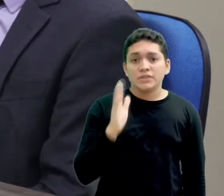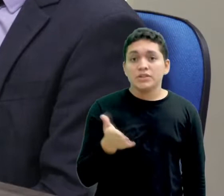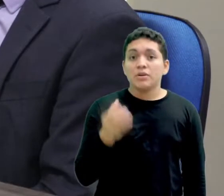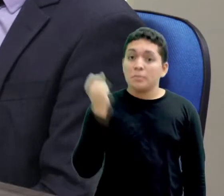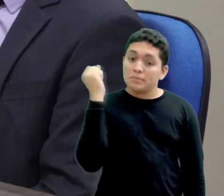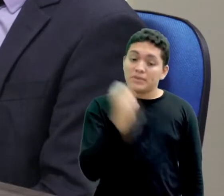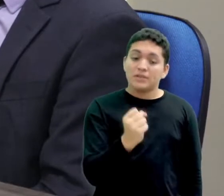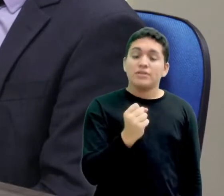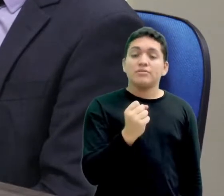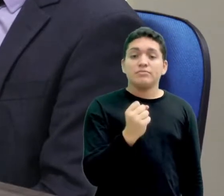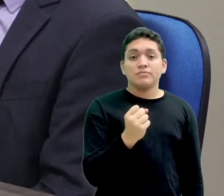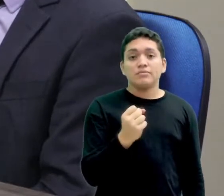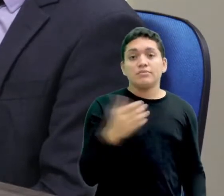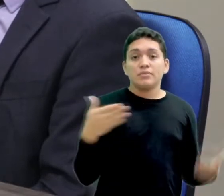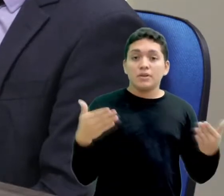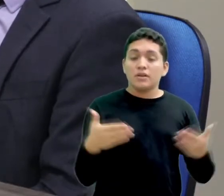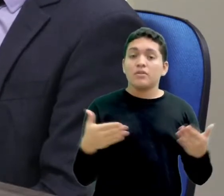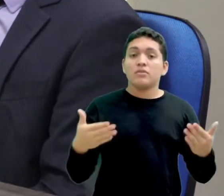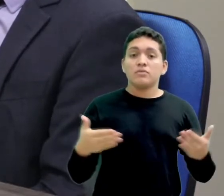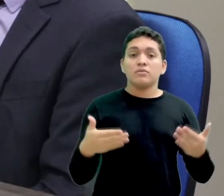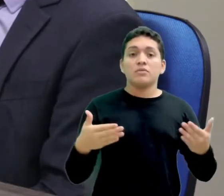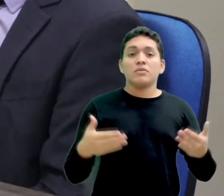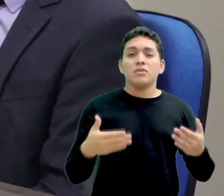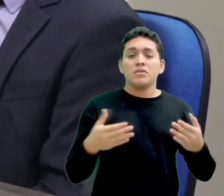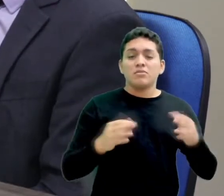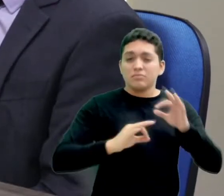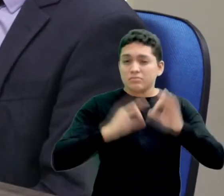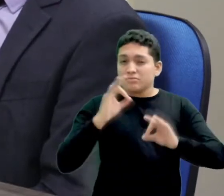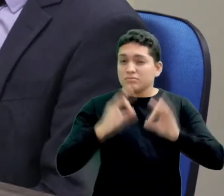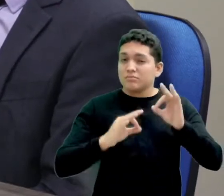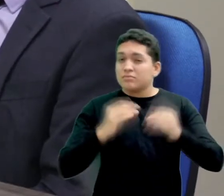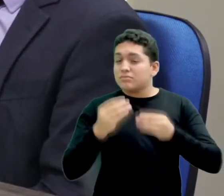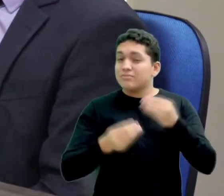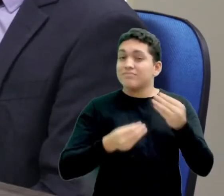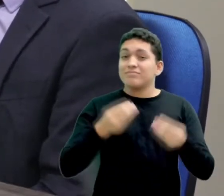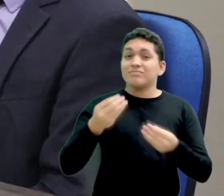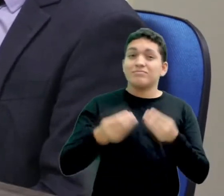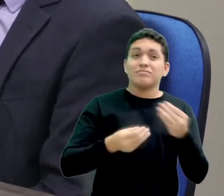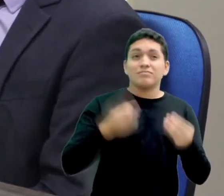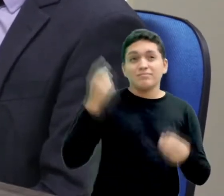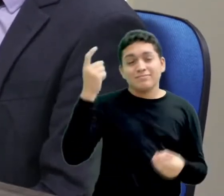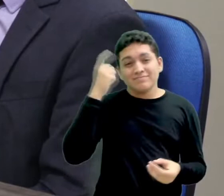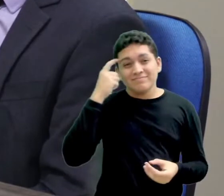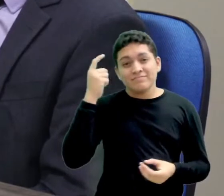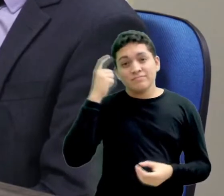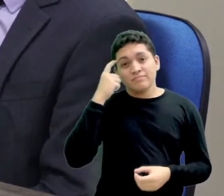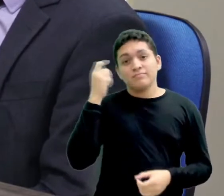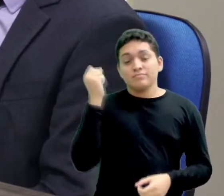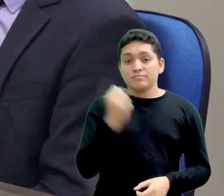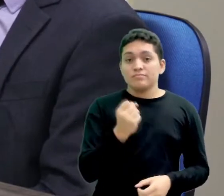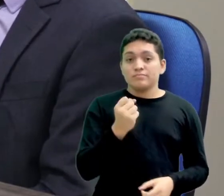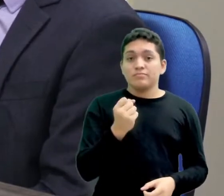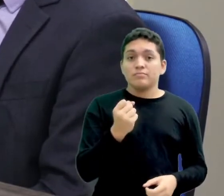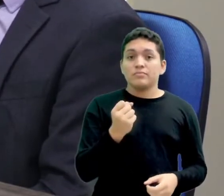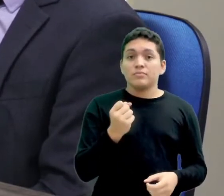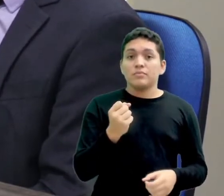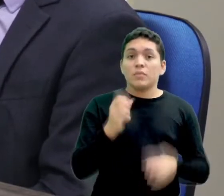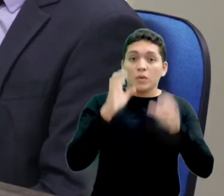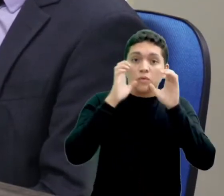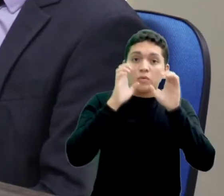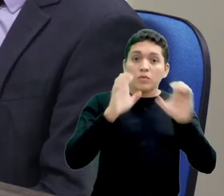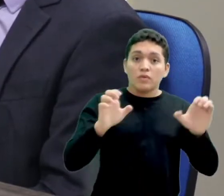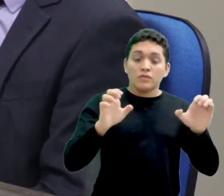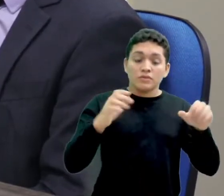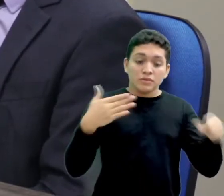cometido homicídio. Agora ele foi então arquitetar e ver como ele ia consumar. Aí é exatamente aí aonde o evangelho